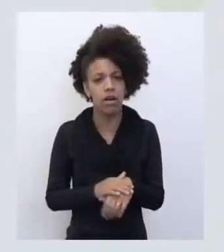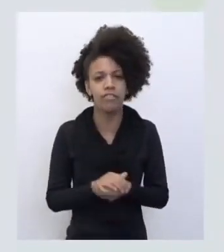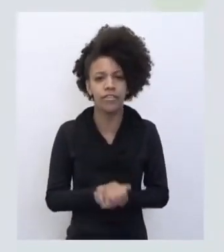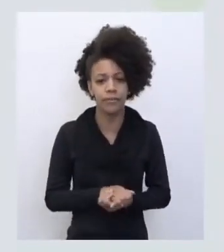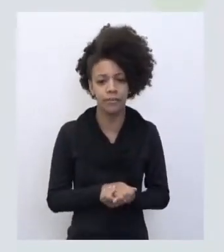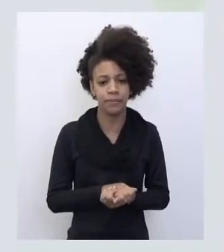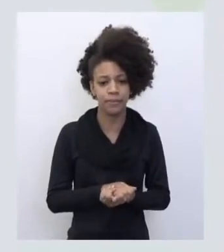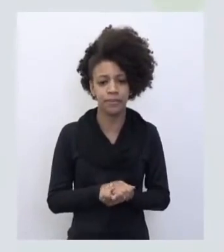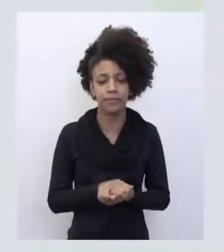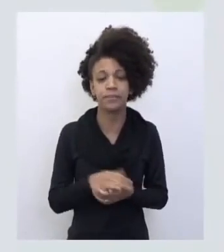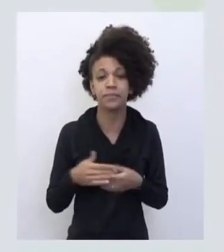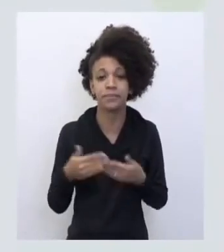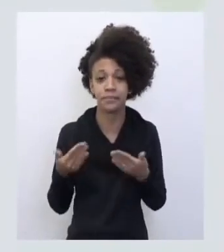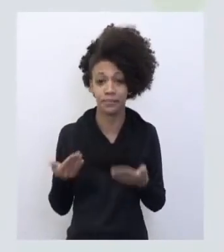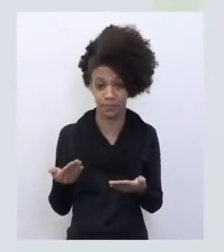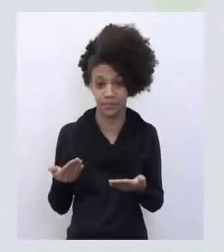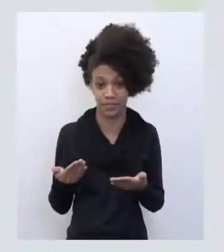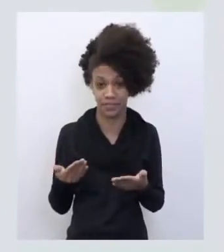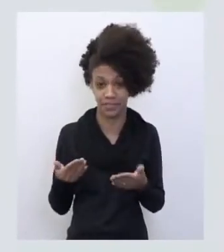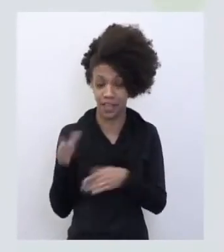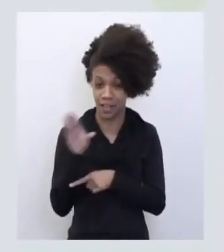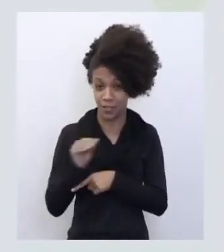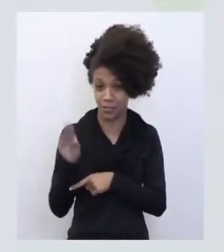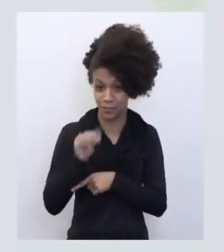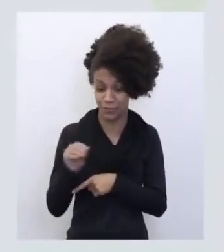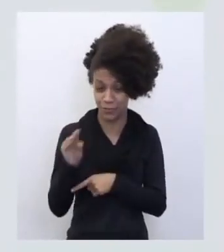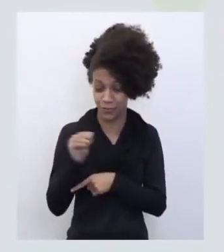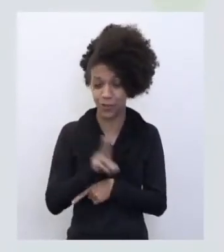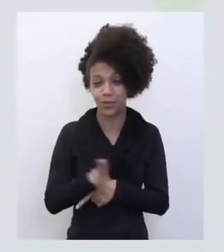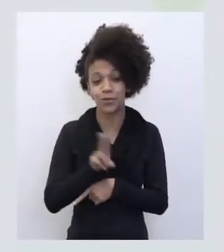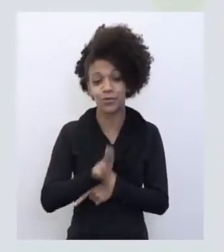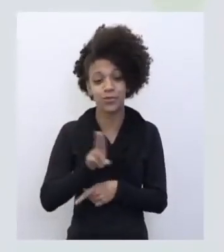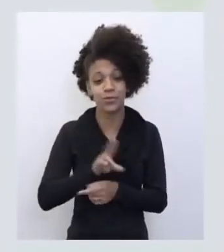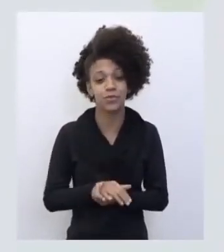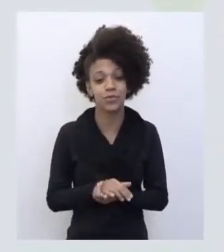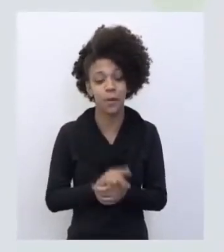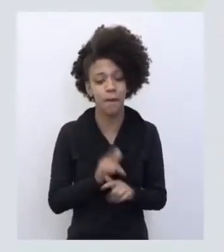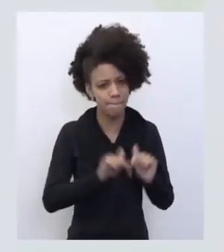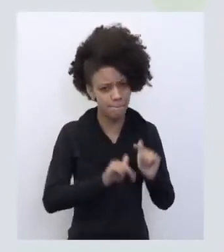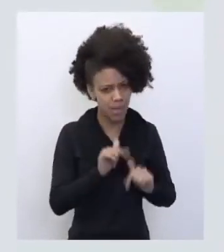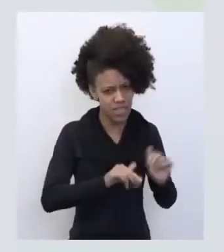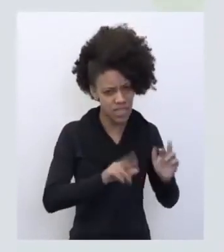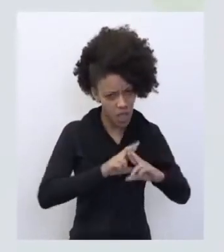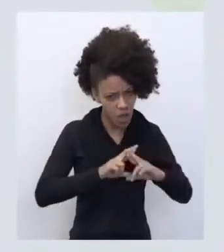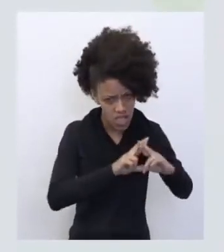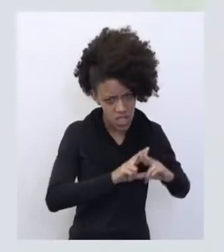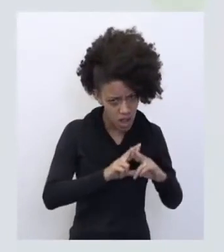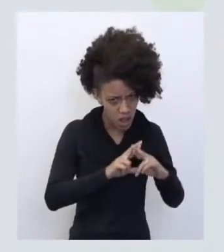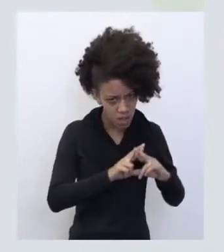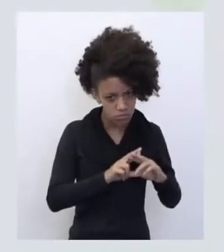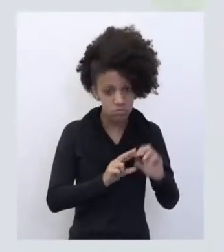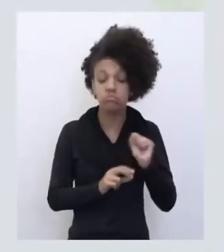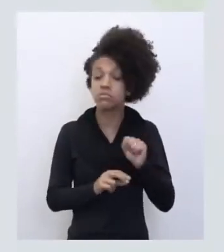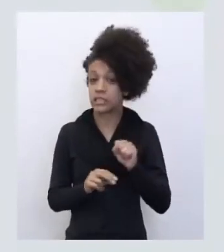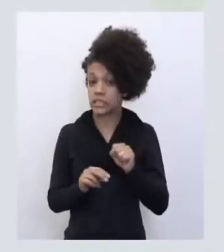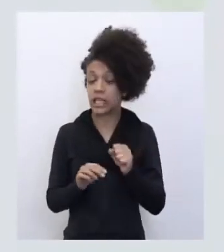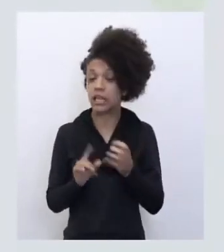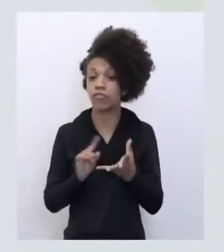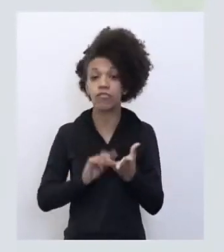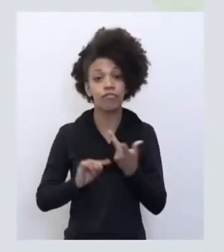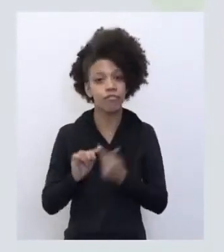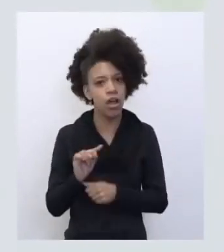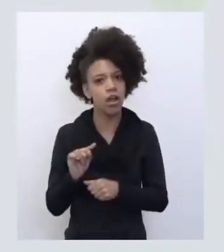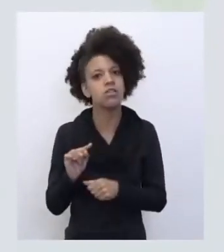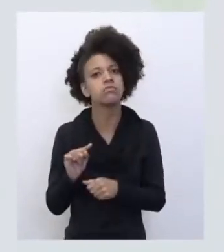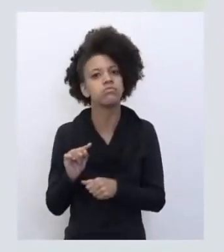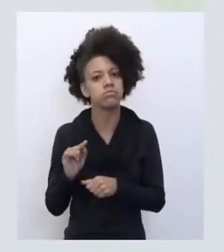um fantoche, nós utilizaríamos material reciclado? Existem muitas possibilidades